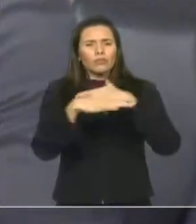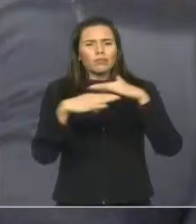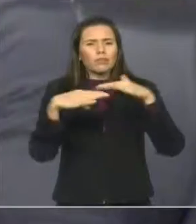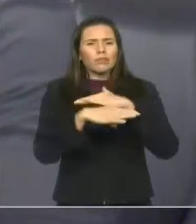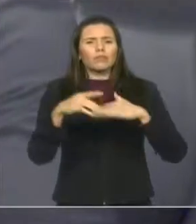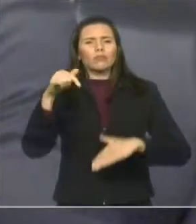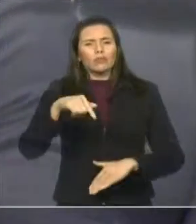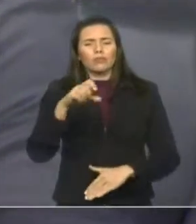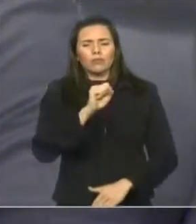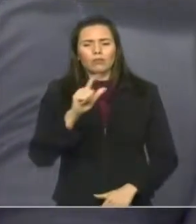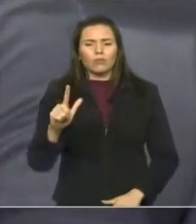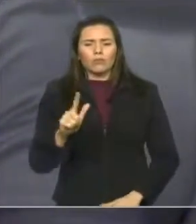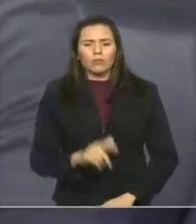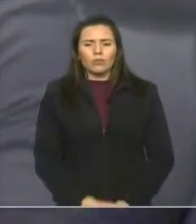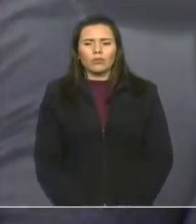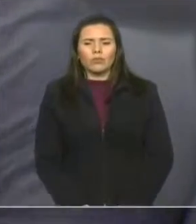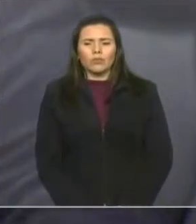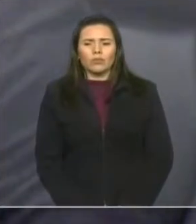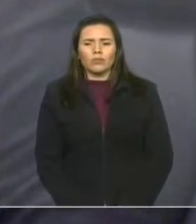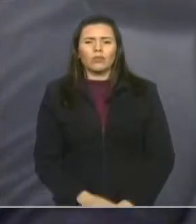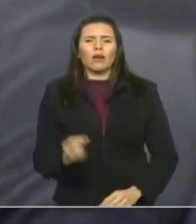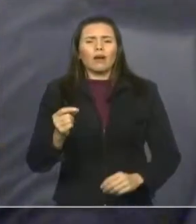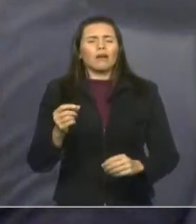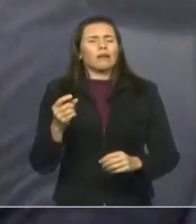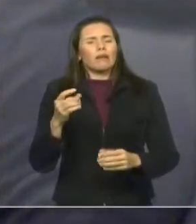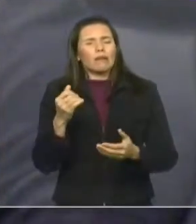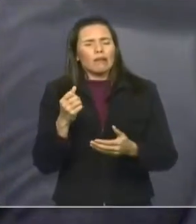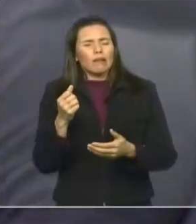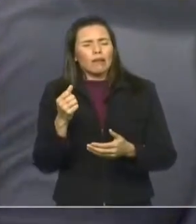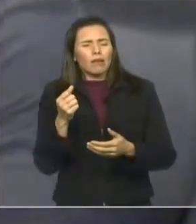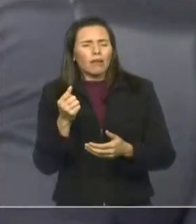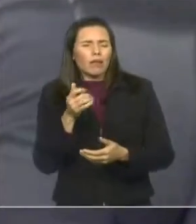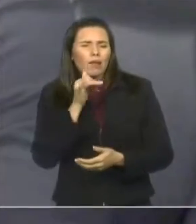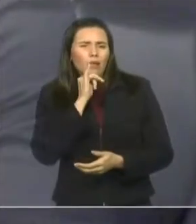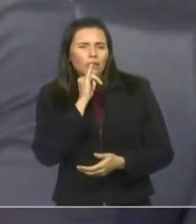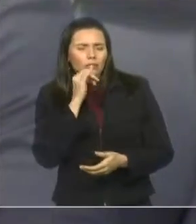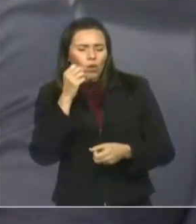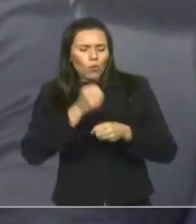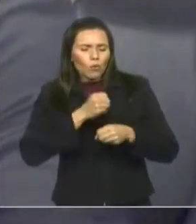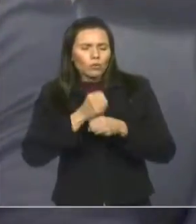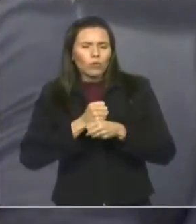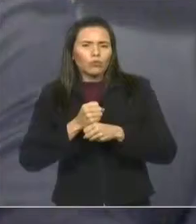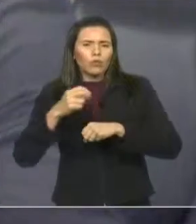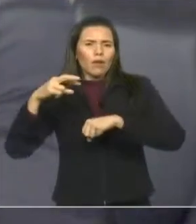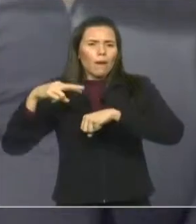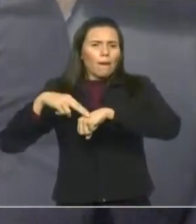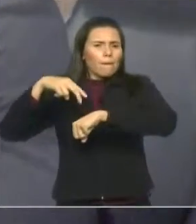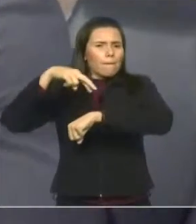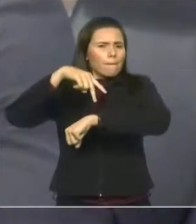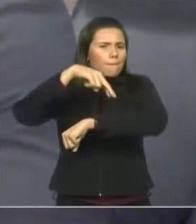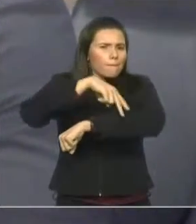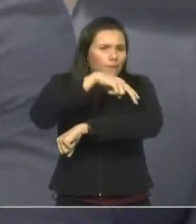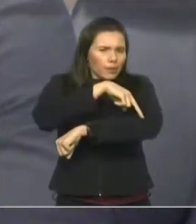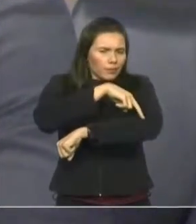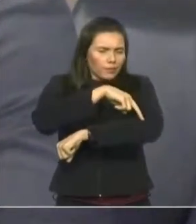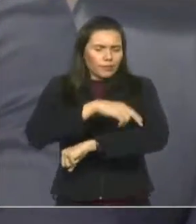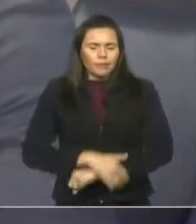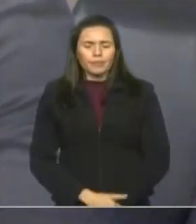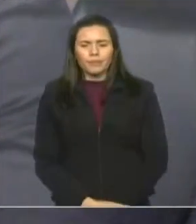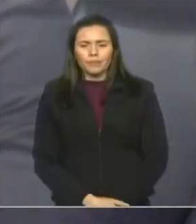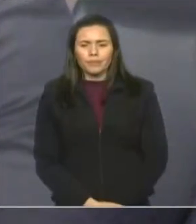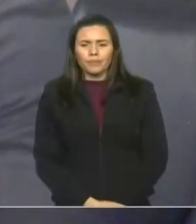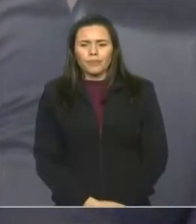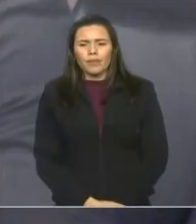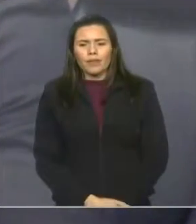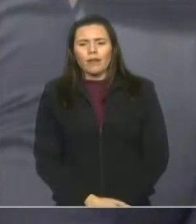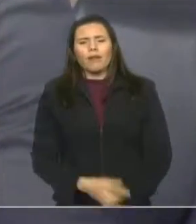região metropolitana, como, por exemplo, a instalação de passarelas. E, mais uma vez, concordo com Vossa Excelência de que nós devemos nos unir, independentemente de